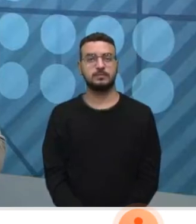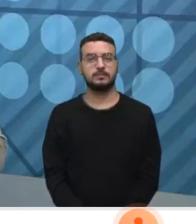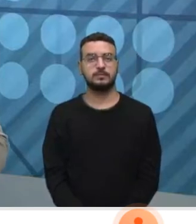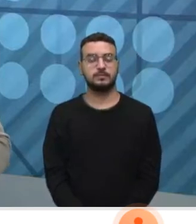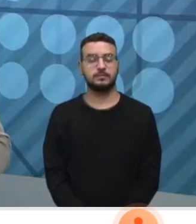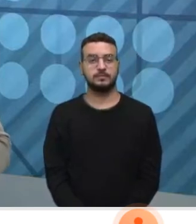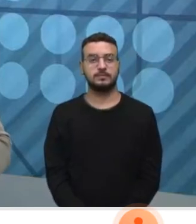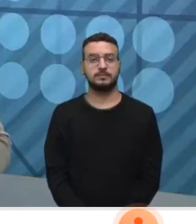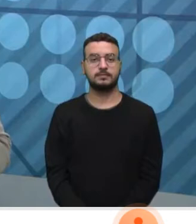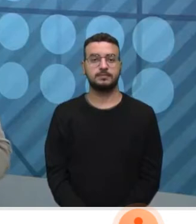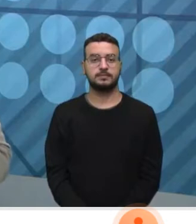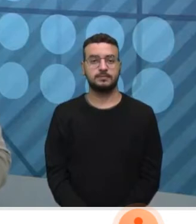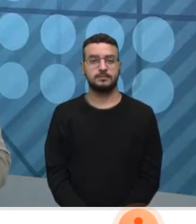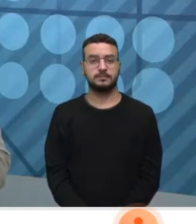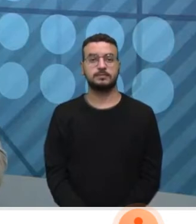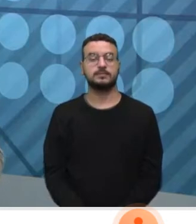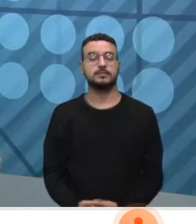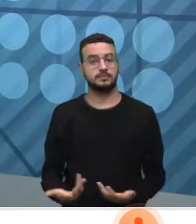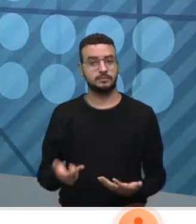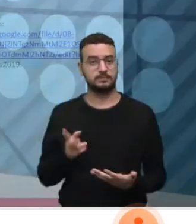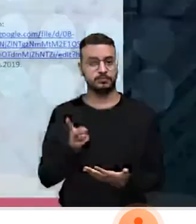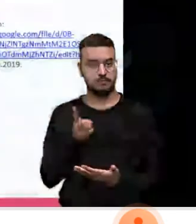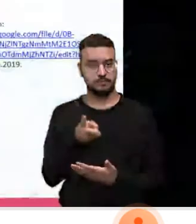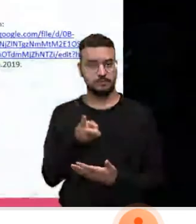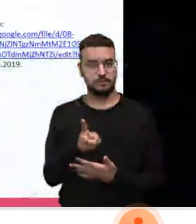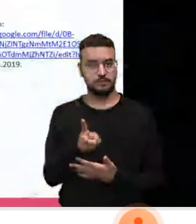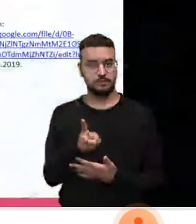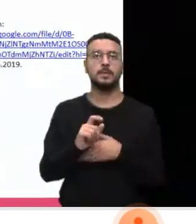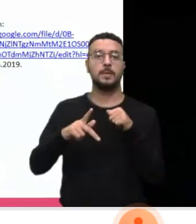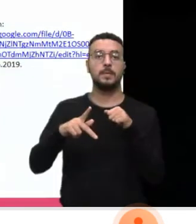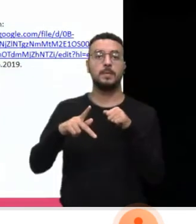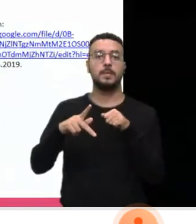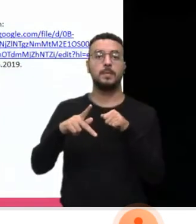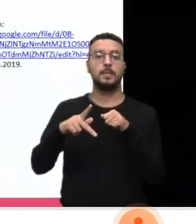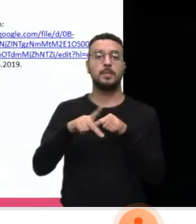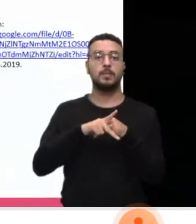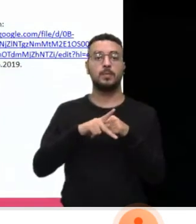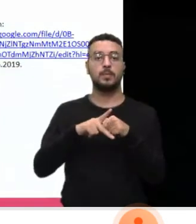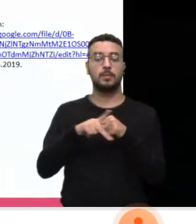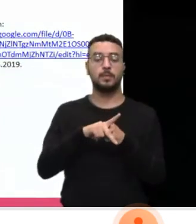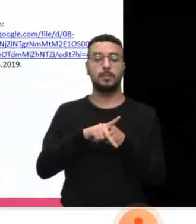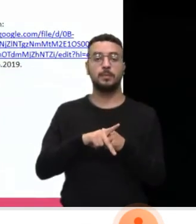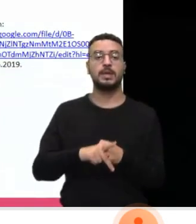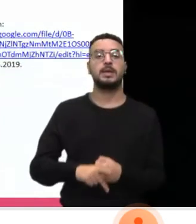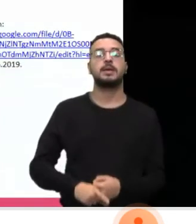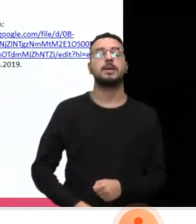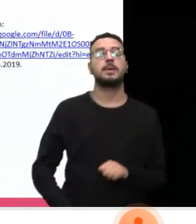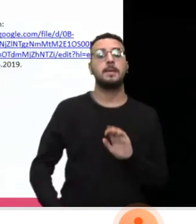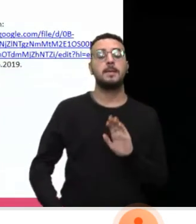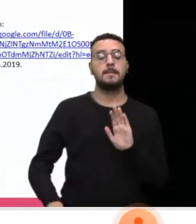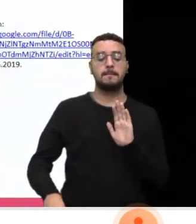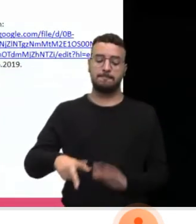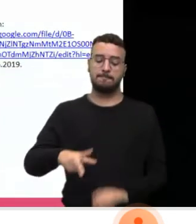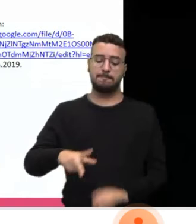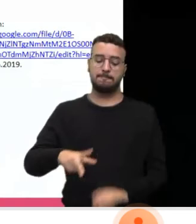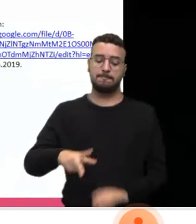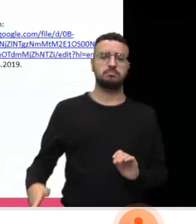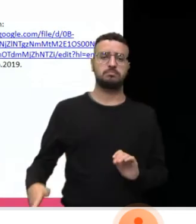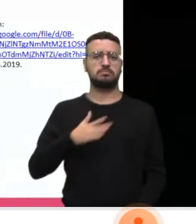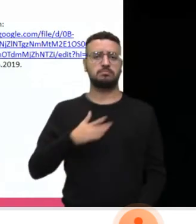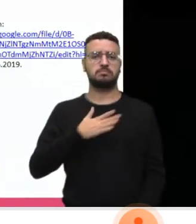Tá? Continuando, os pronomes possessivos. eles não possuem marca para gênero,